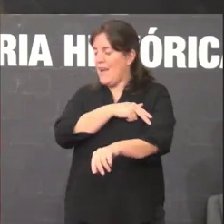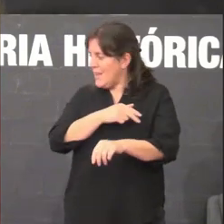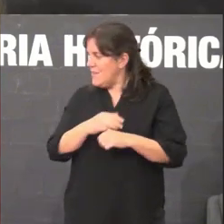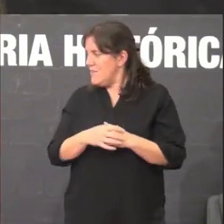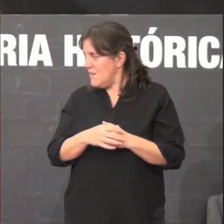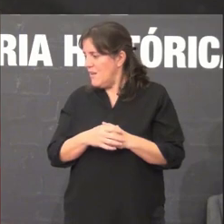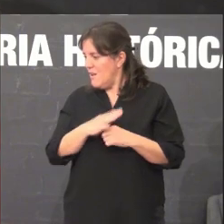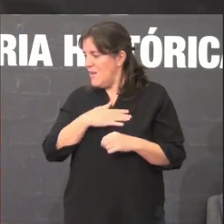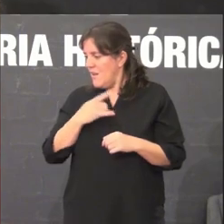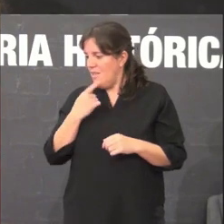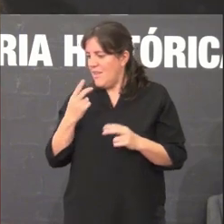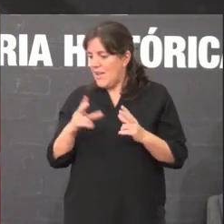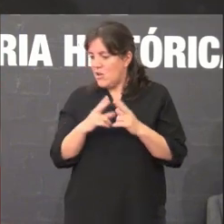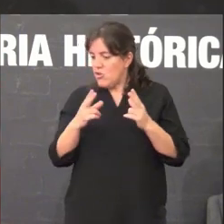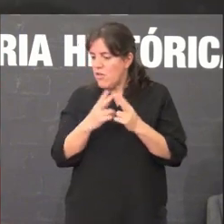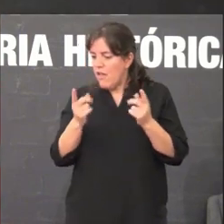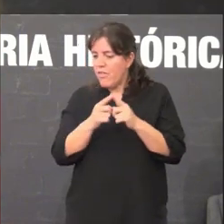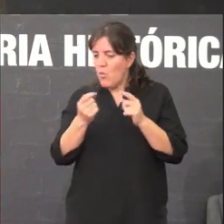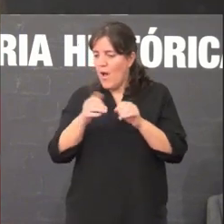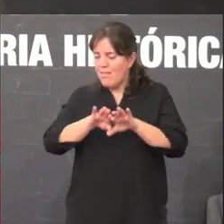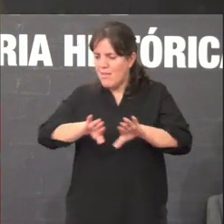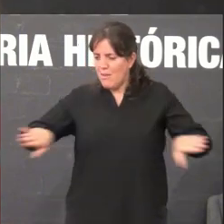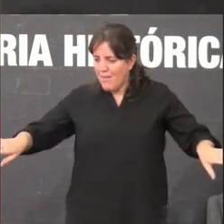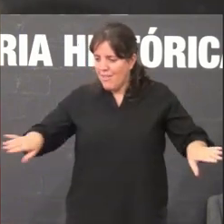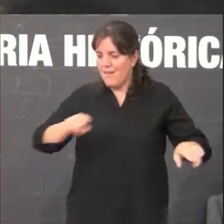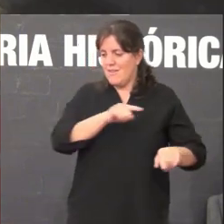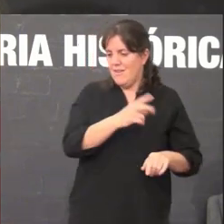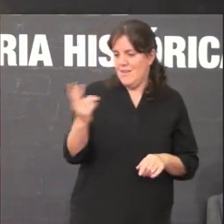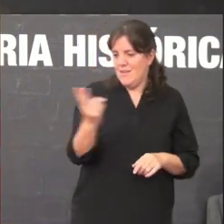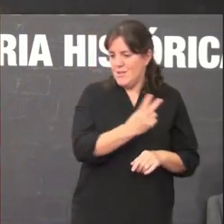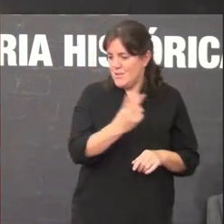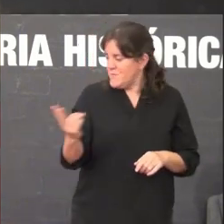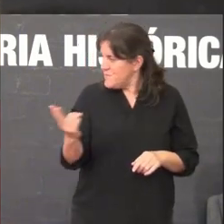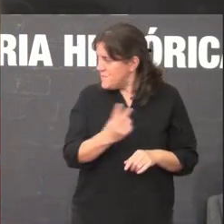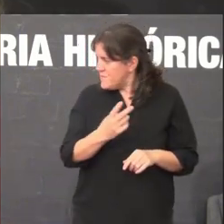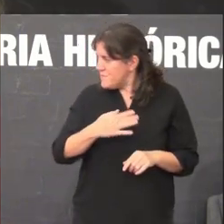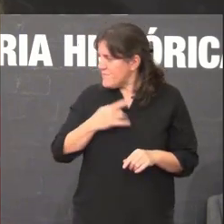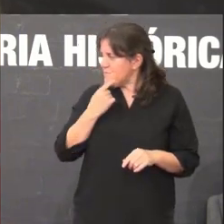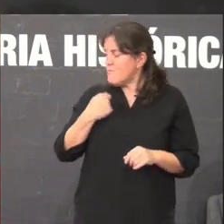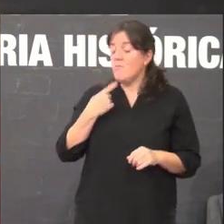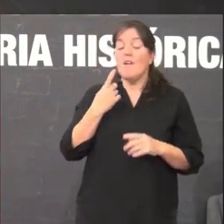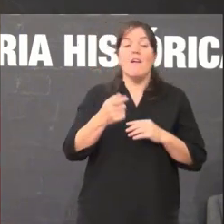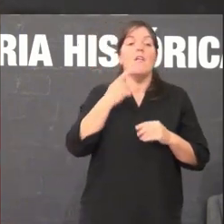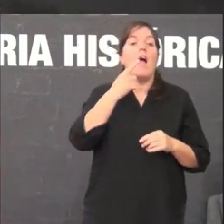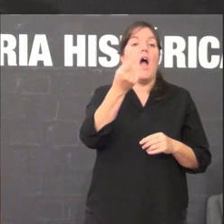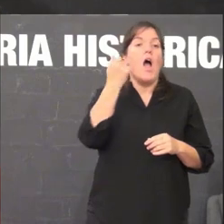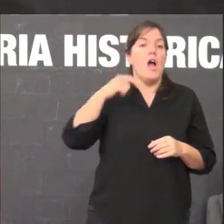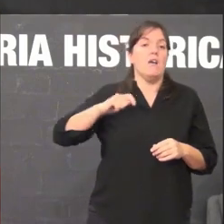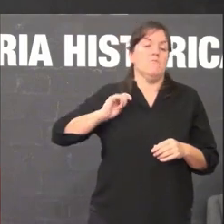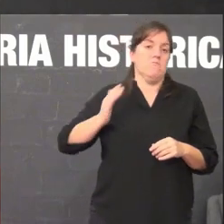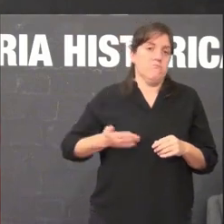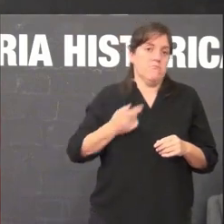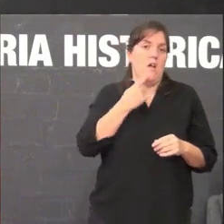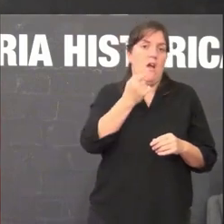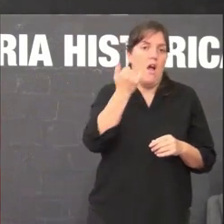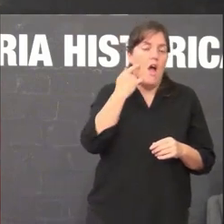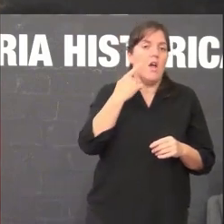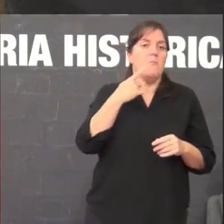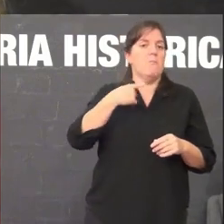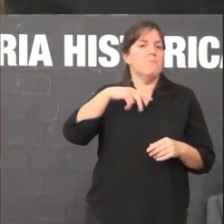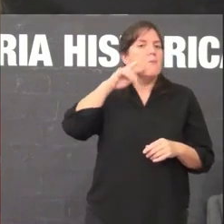manter a sociedade dividida entre os vencedores, os detentores dos privilégios e dos direitos, e os